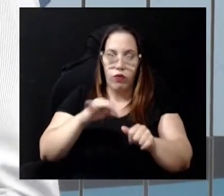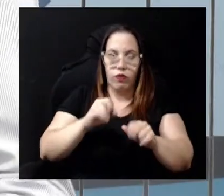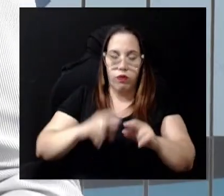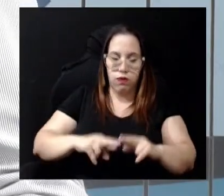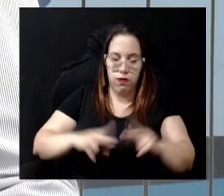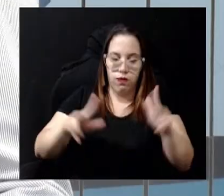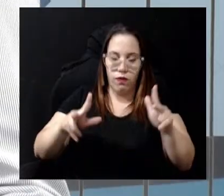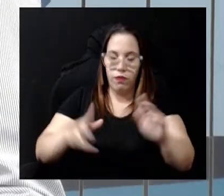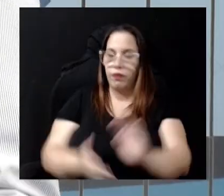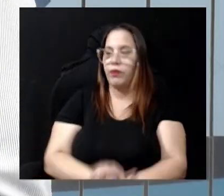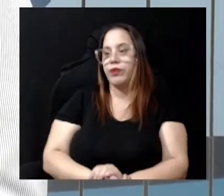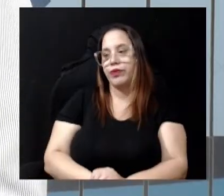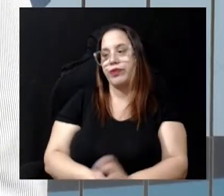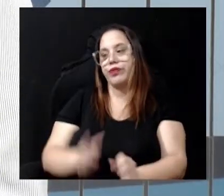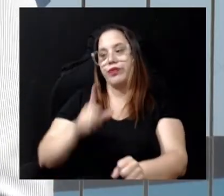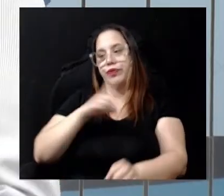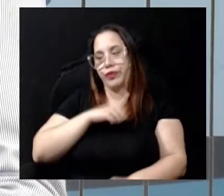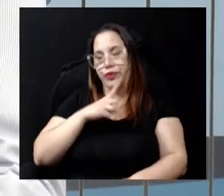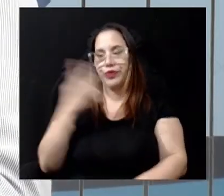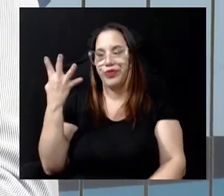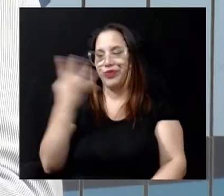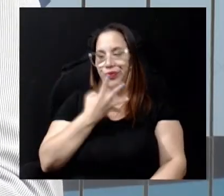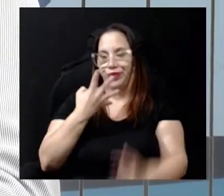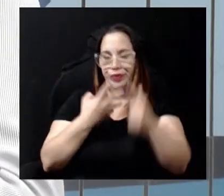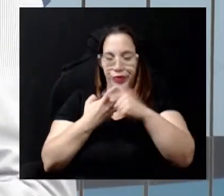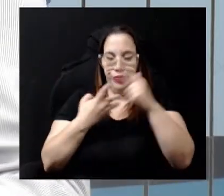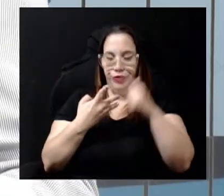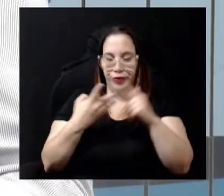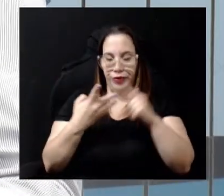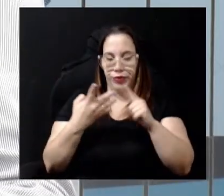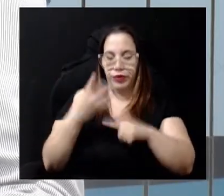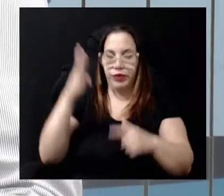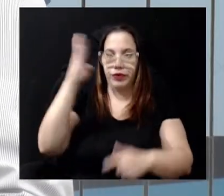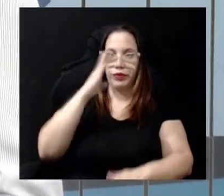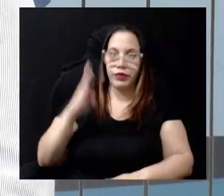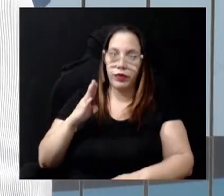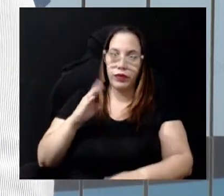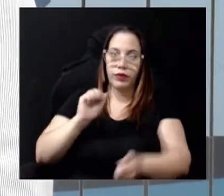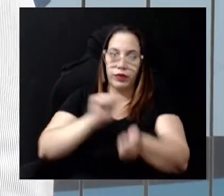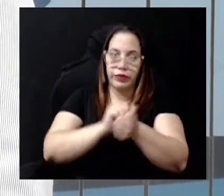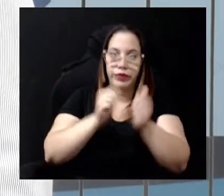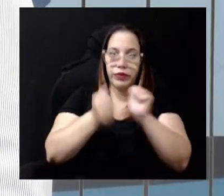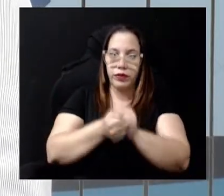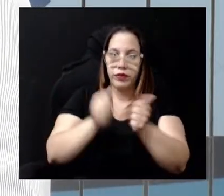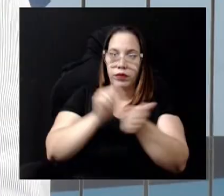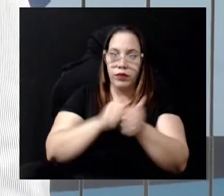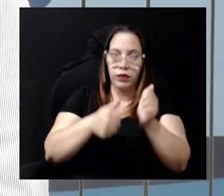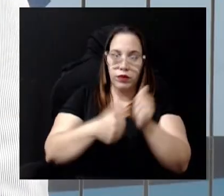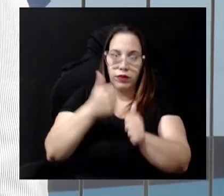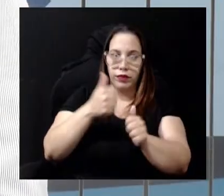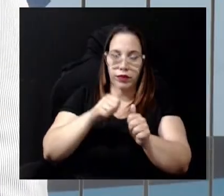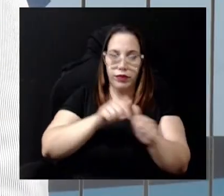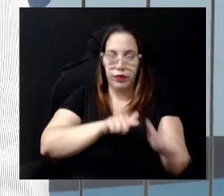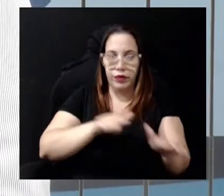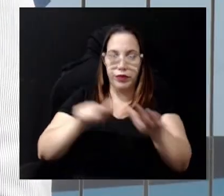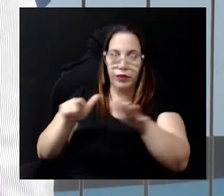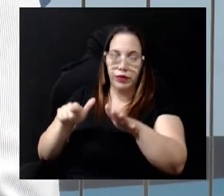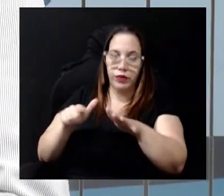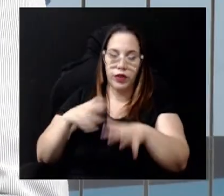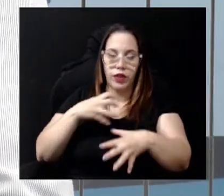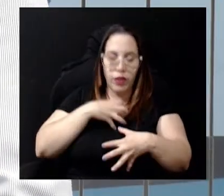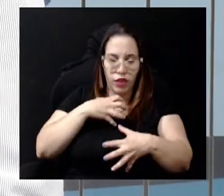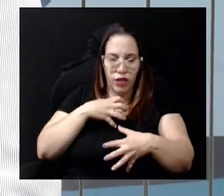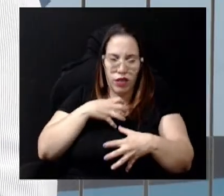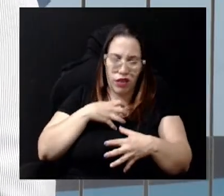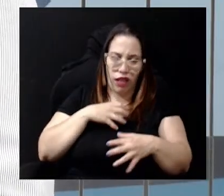tem 4 fusos horários diferentes no Brasil. Faríamos uma readequação, é claro que a primeira semana existe uma sensação de estranhamento e